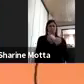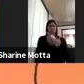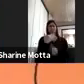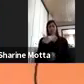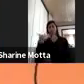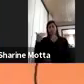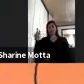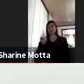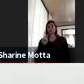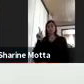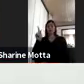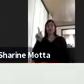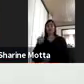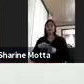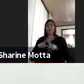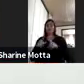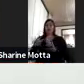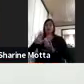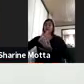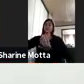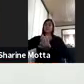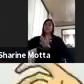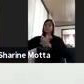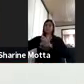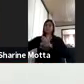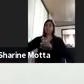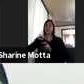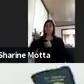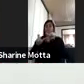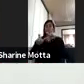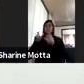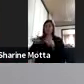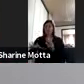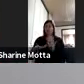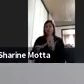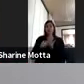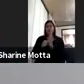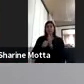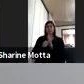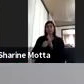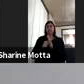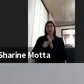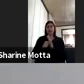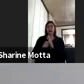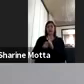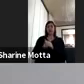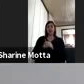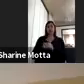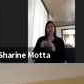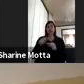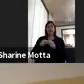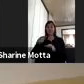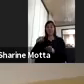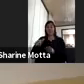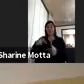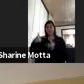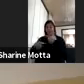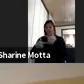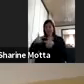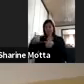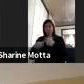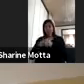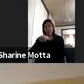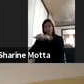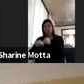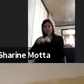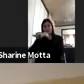lado. Os agenciadores ficaram com o passaporte de Jean e o submeteram a trabalho escravo. Nada de estudo e pouco